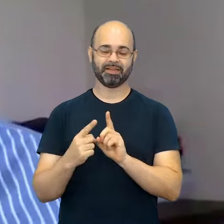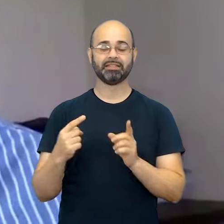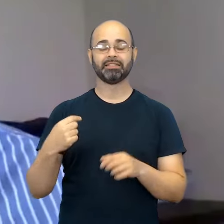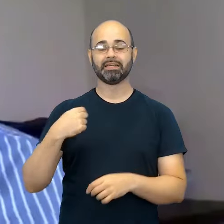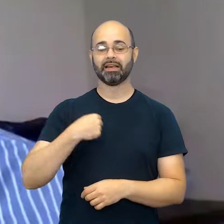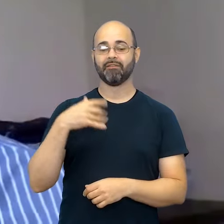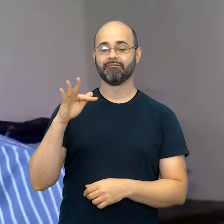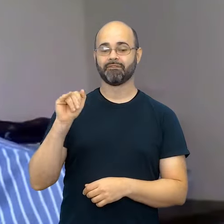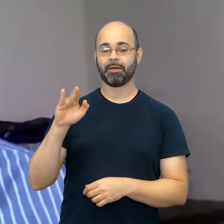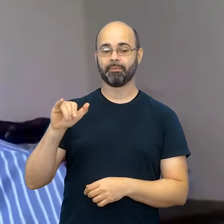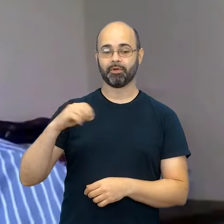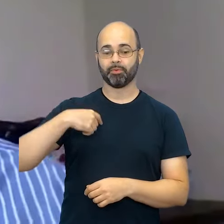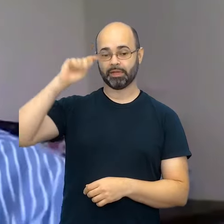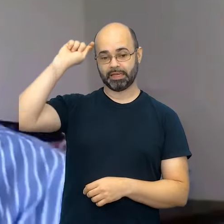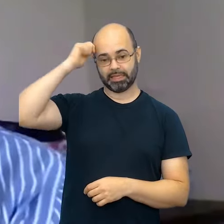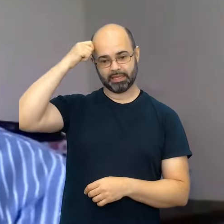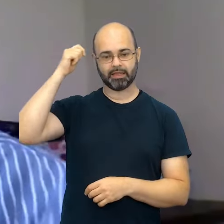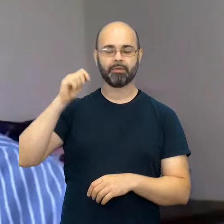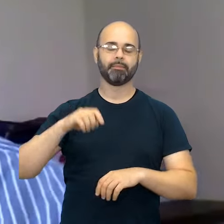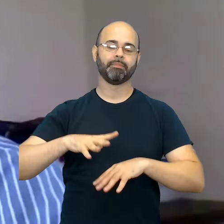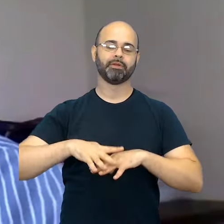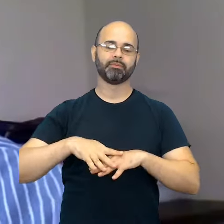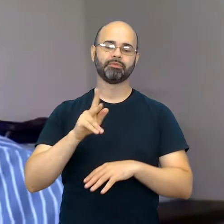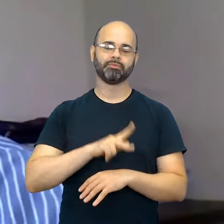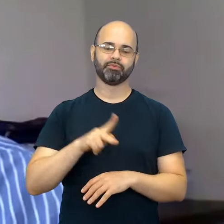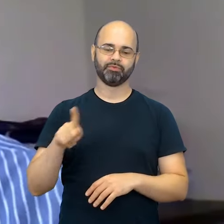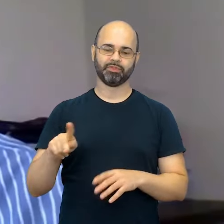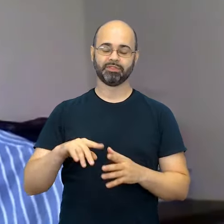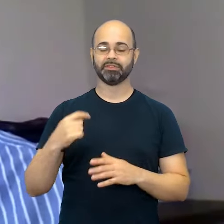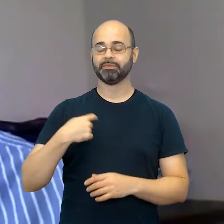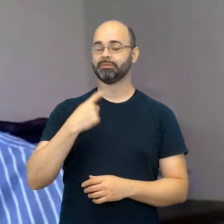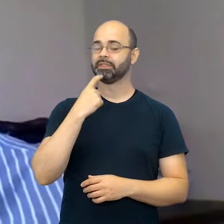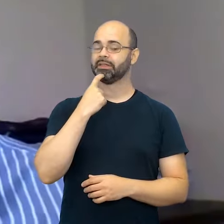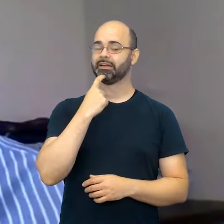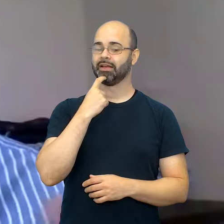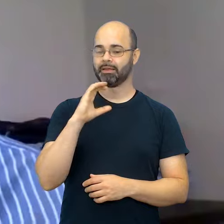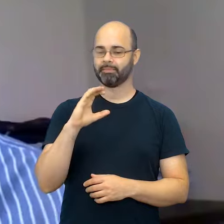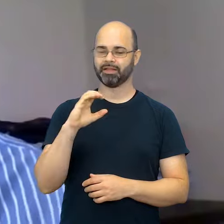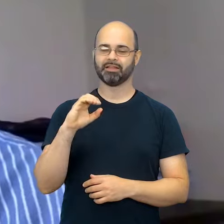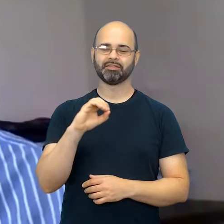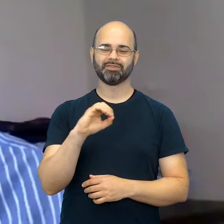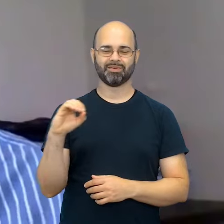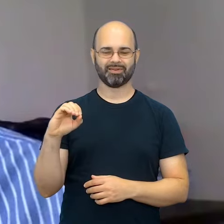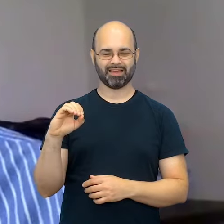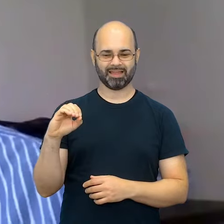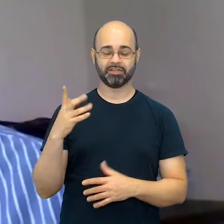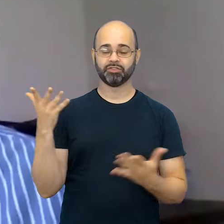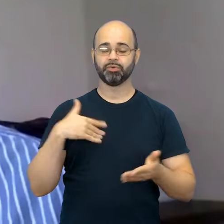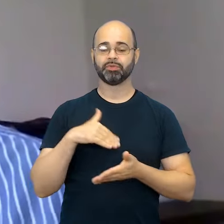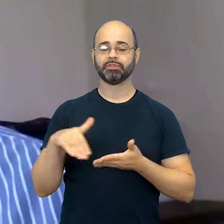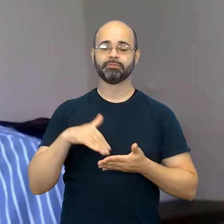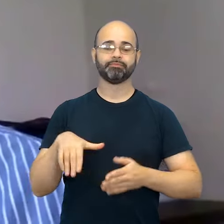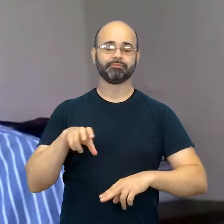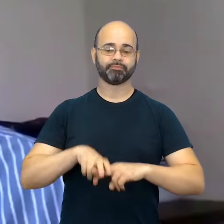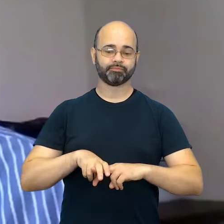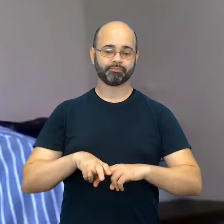sou professor de matemática e PEC na diretoria de Campinas Oeste. Estou sentado em um escritório, estou vestindo